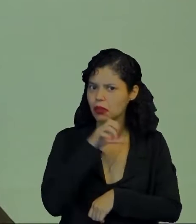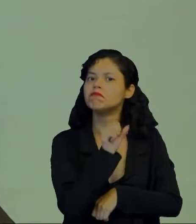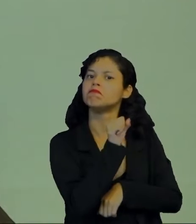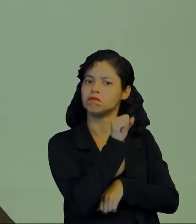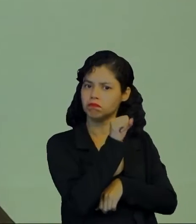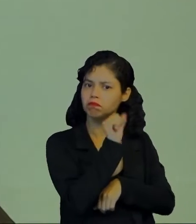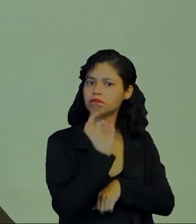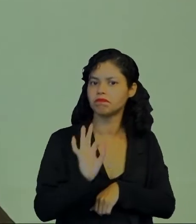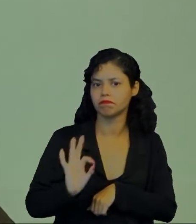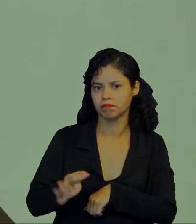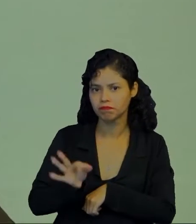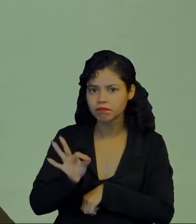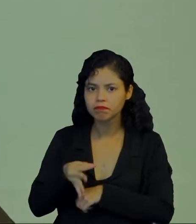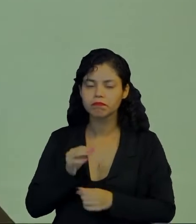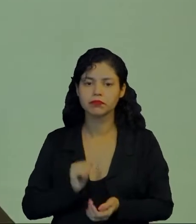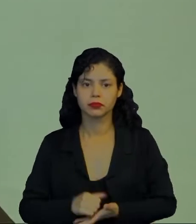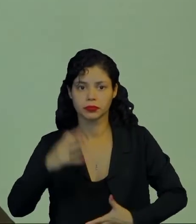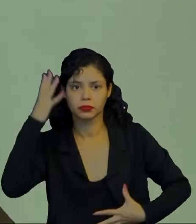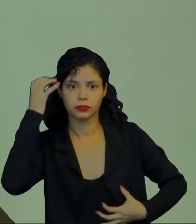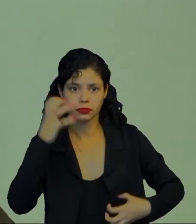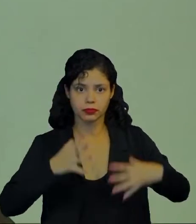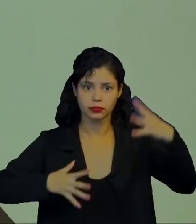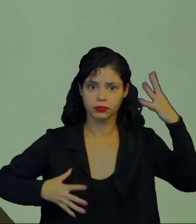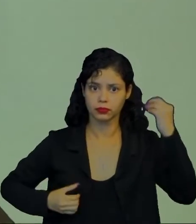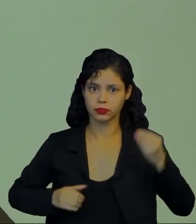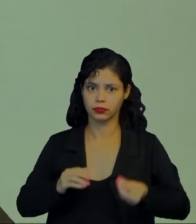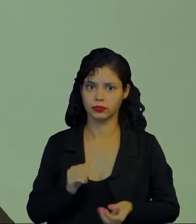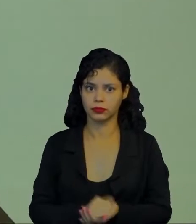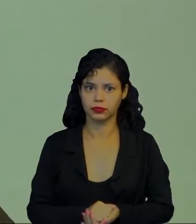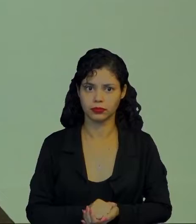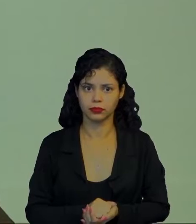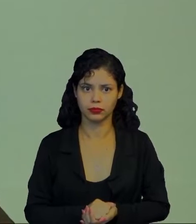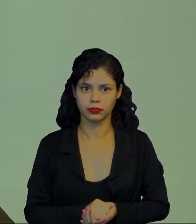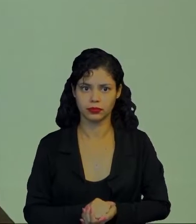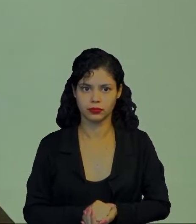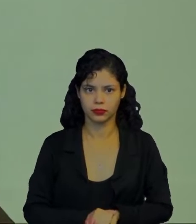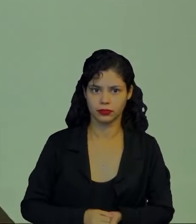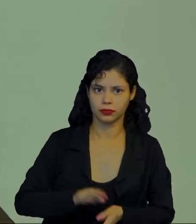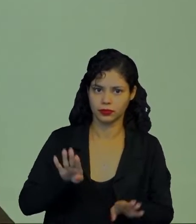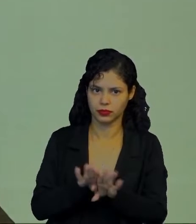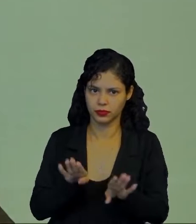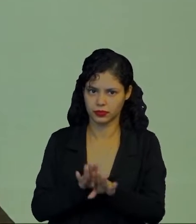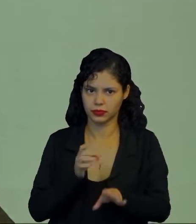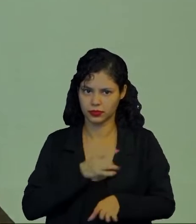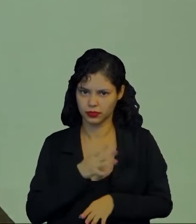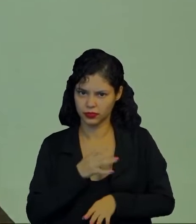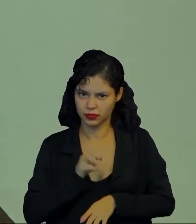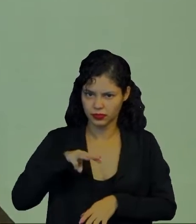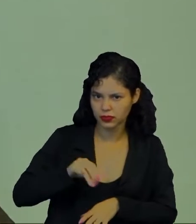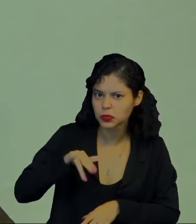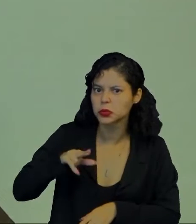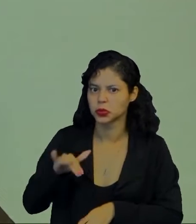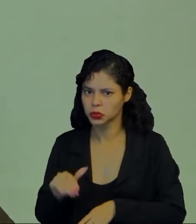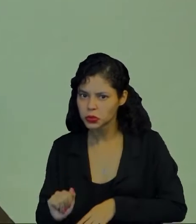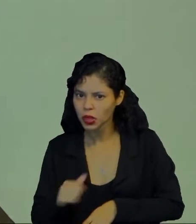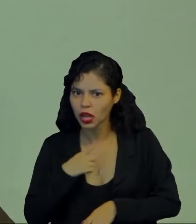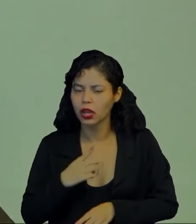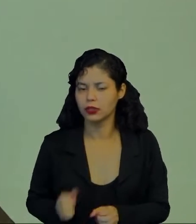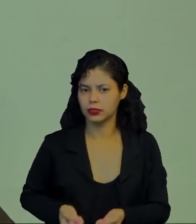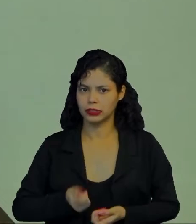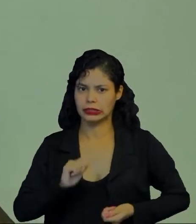rápido, certo? O macaco, ele é matreiro, mete medo no mineiro. Então, é um